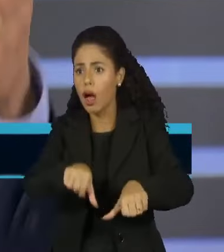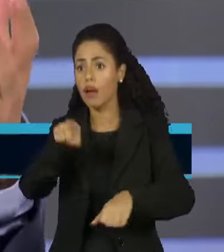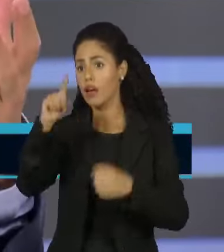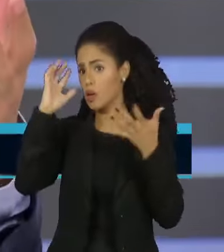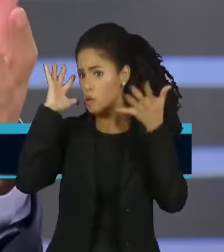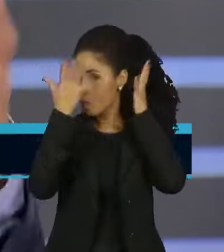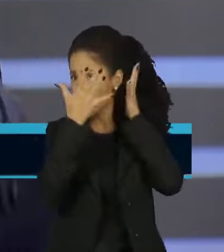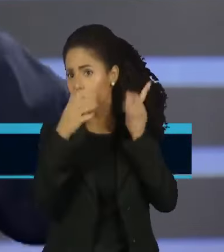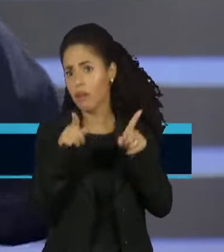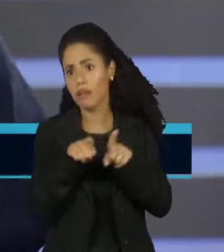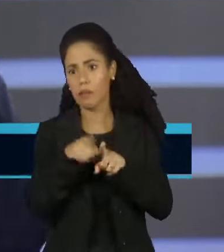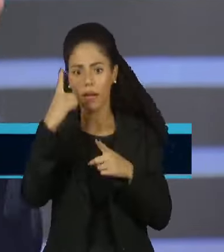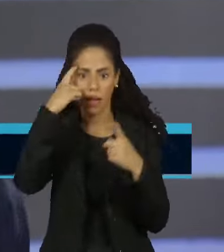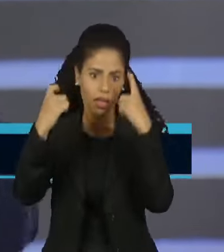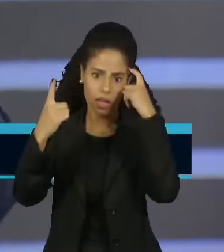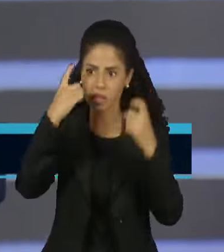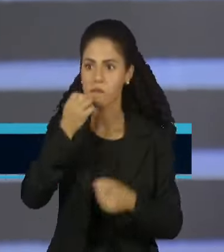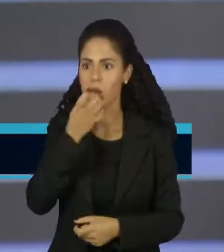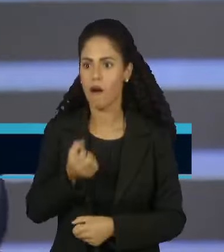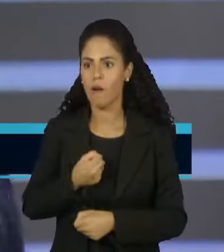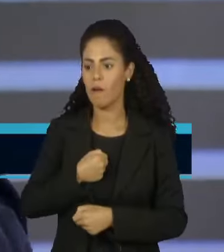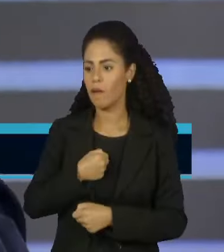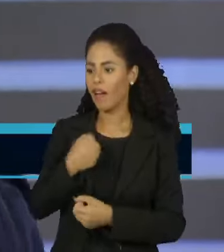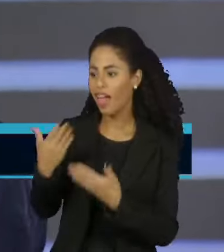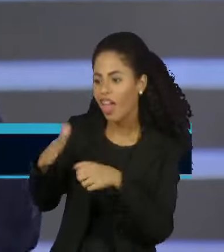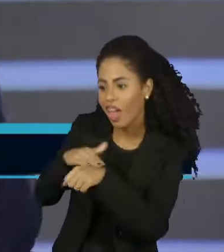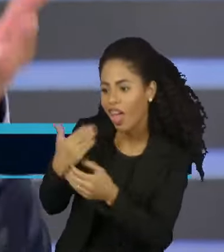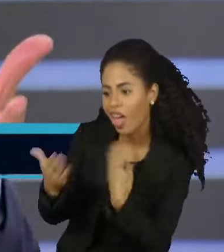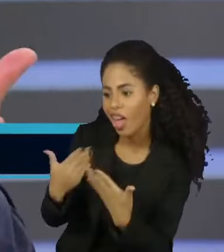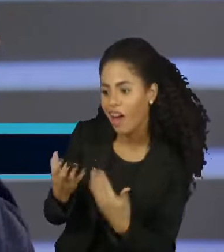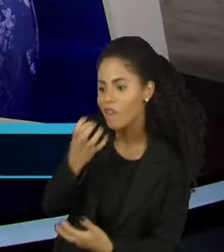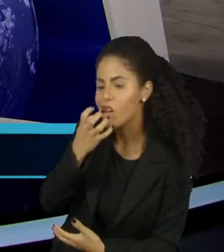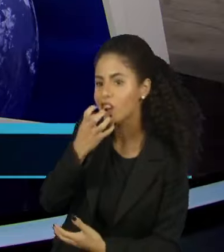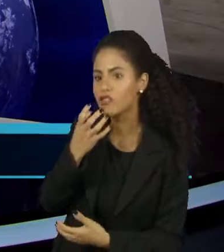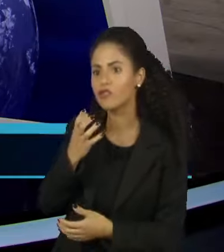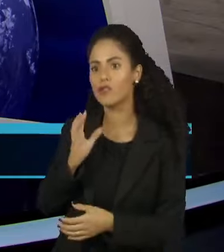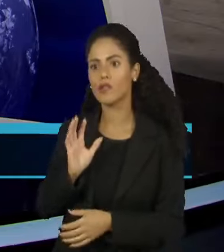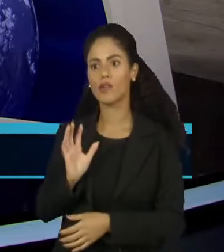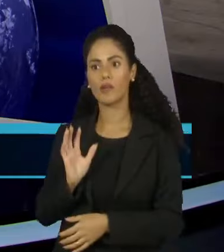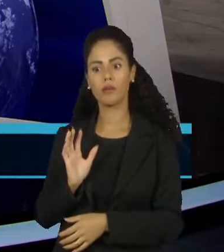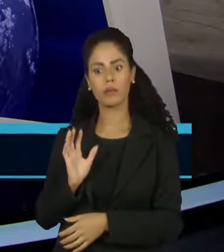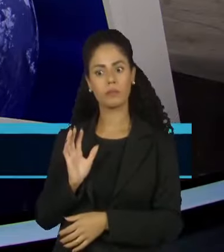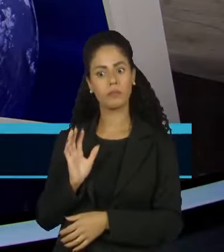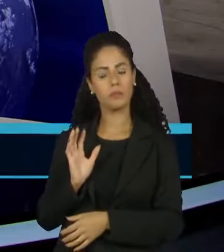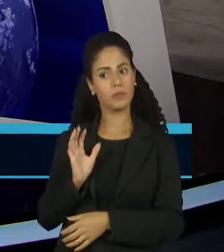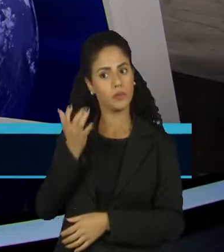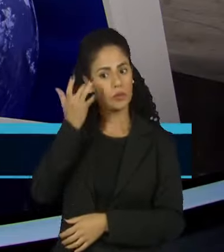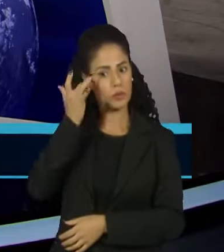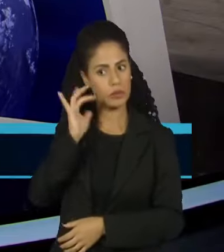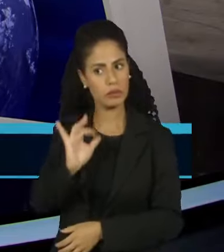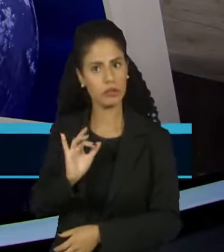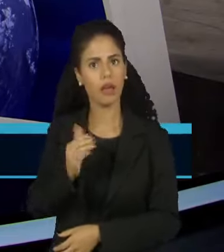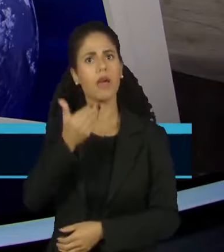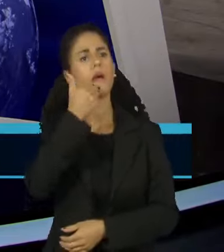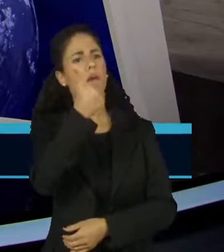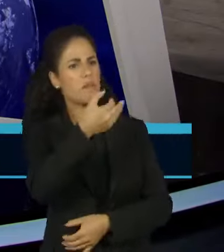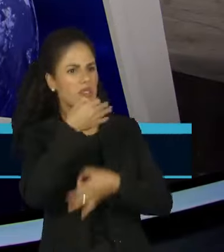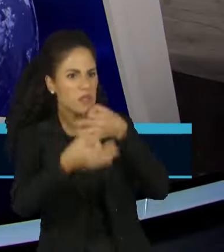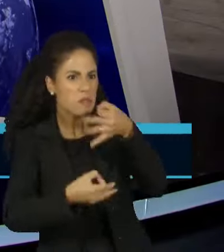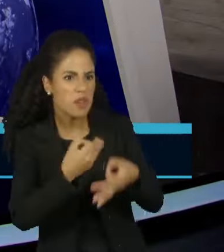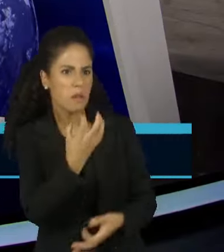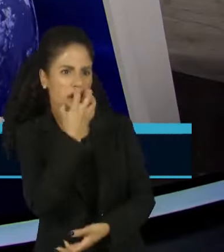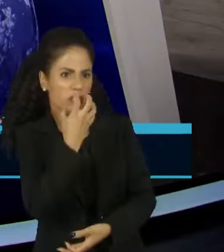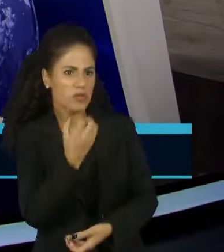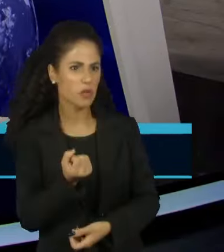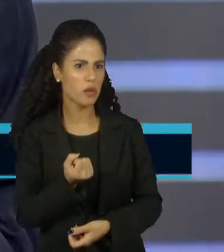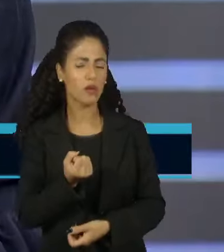nenhuma, tem ideias mirabolantes. Fala com cachorro, sei lá, alguma coisa assim. Clona, é que falar. Cachorros clonados. É, alguma coisa assim, é. Pede opinião para os cachorros. É, isso aí,